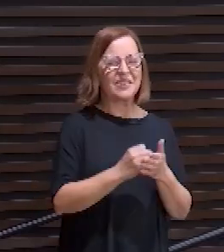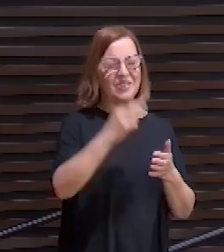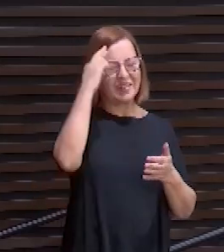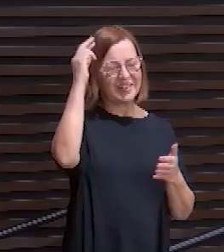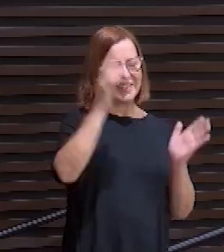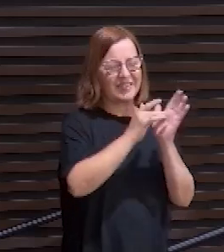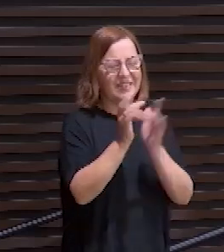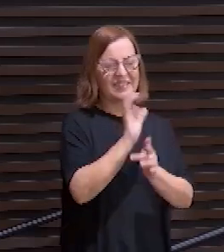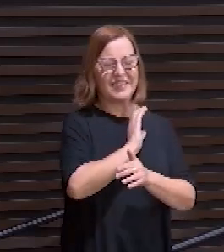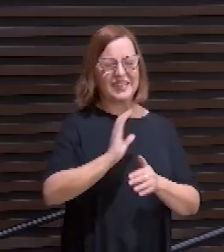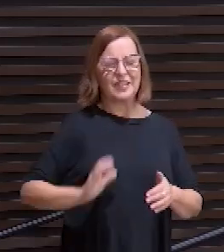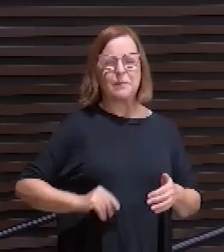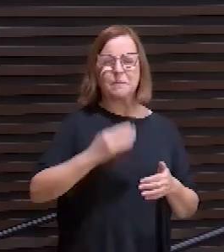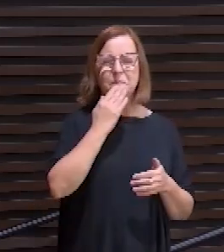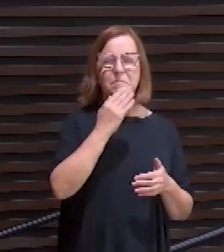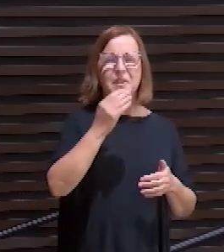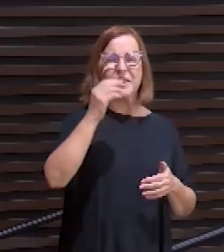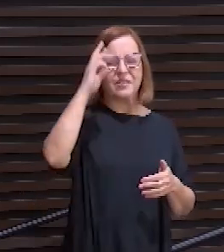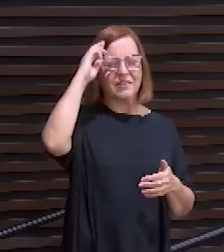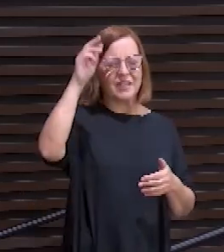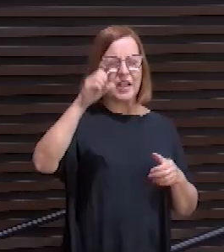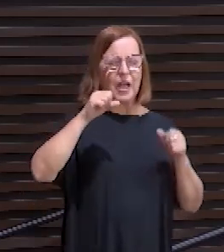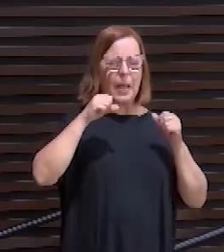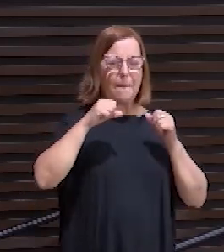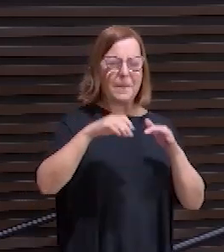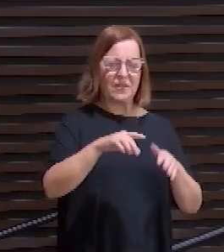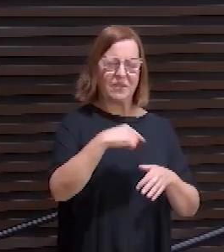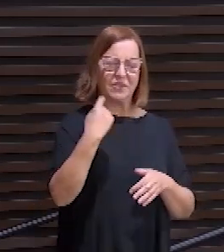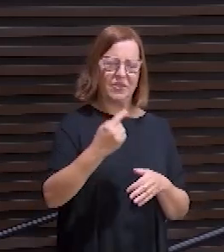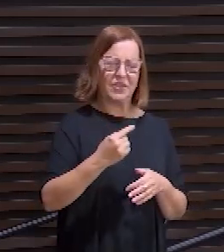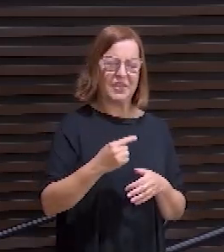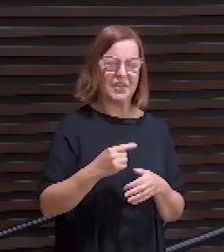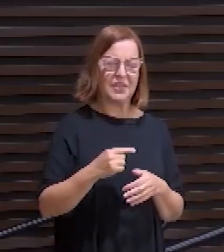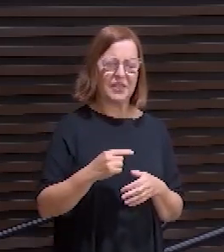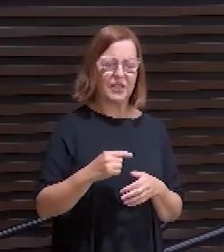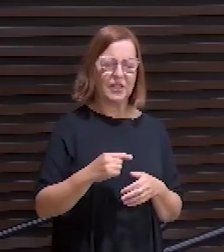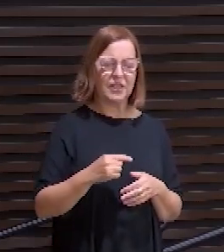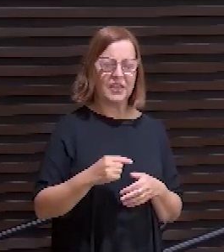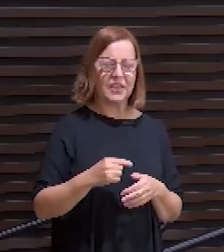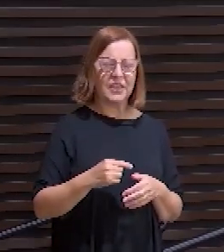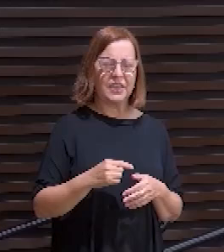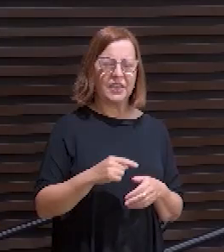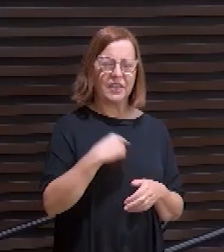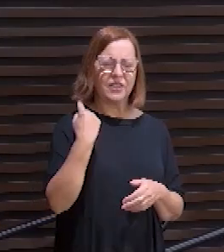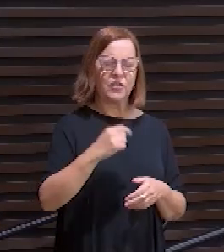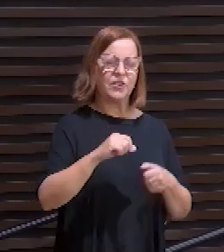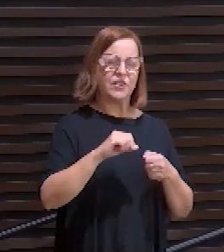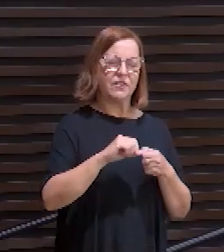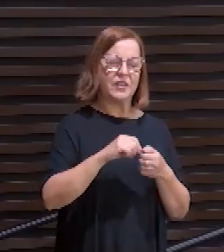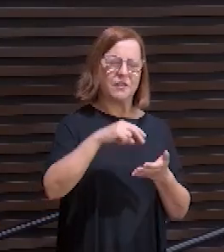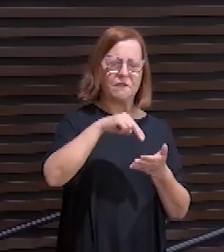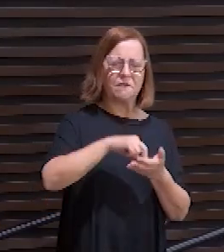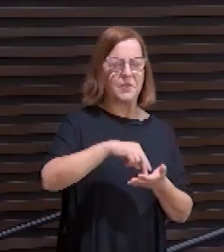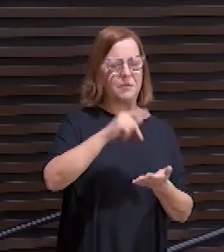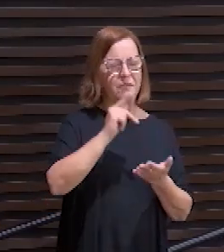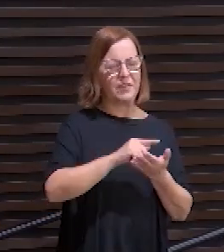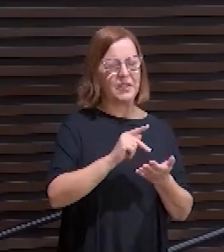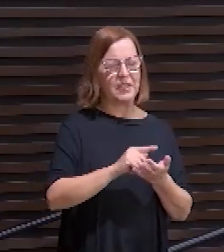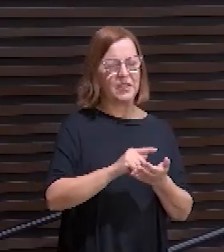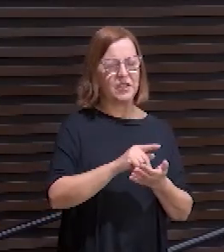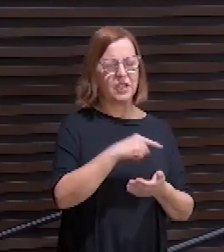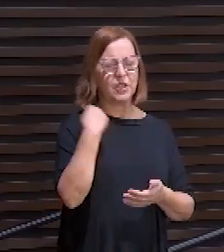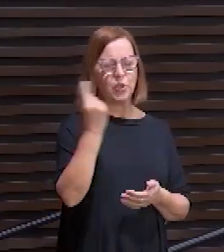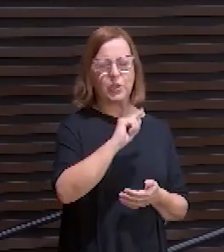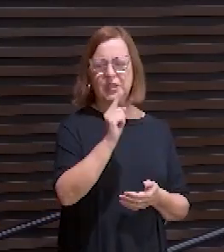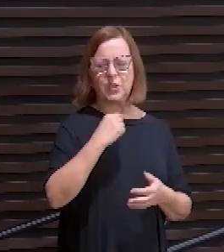peço que o Senhor abençoe essa comunidade, que o Senhor nos mantenha sóbrios na verdade, e que nós não nos desesperemos